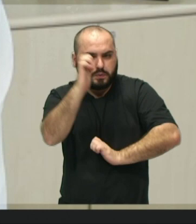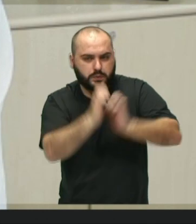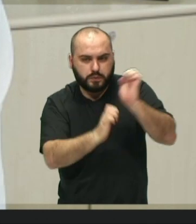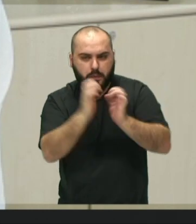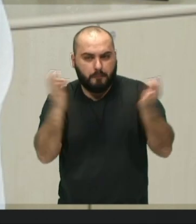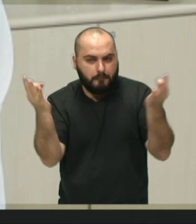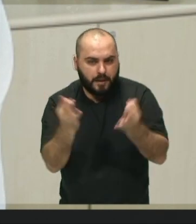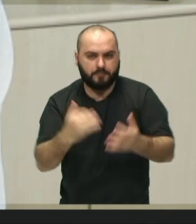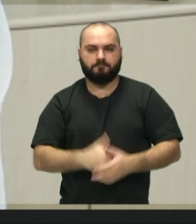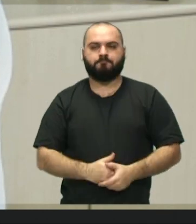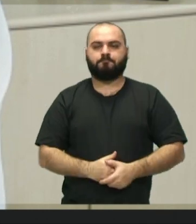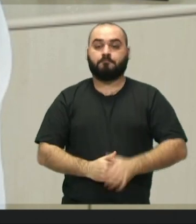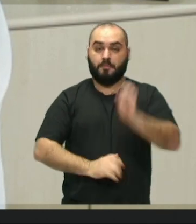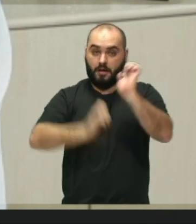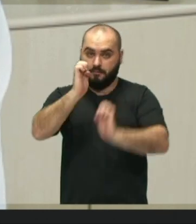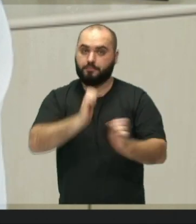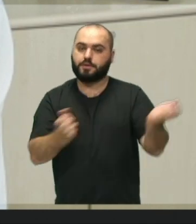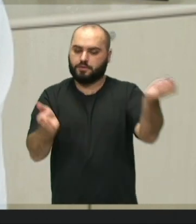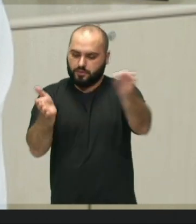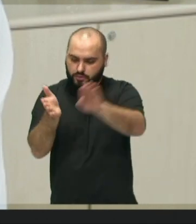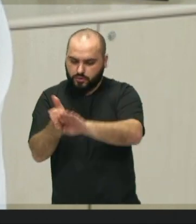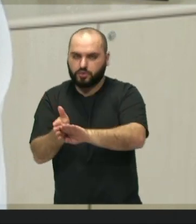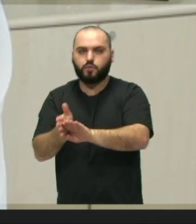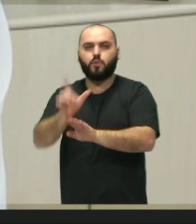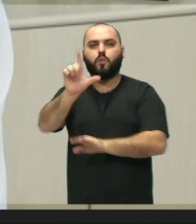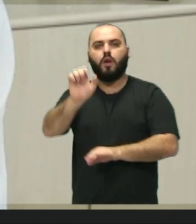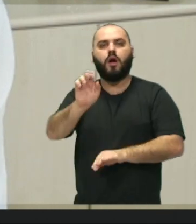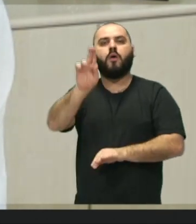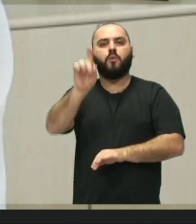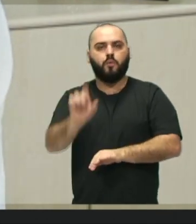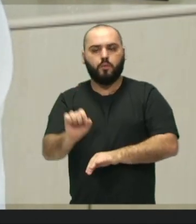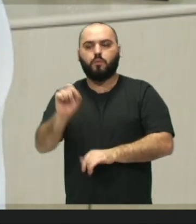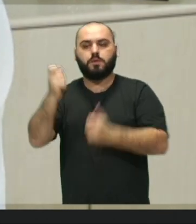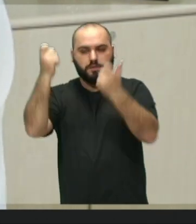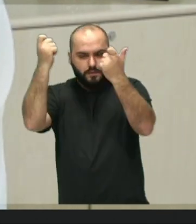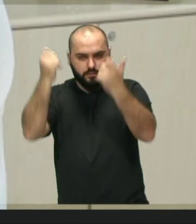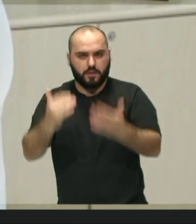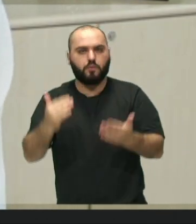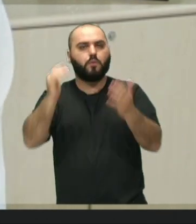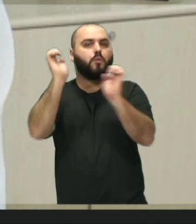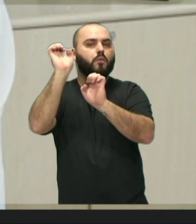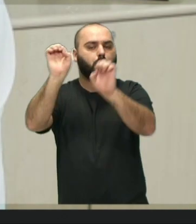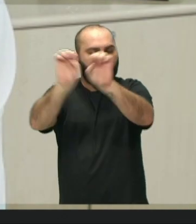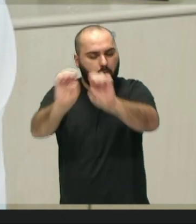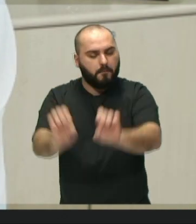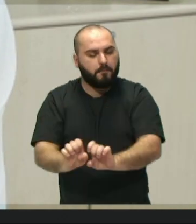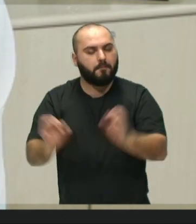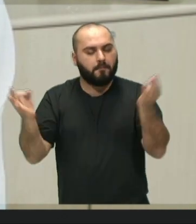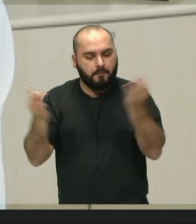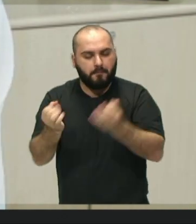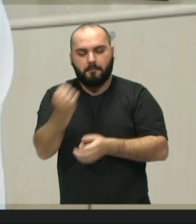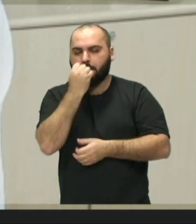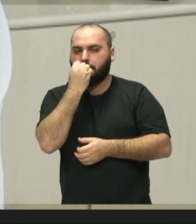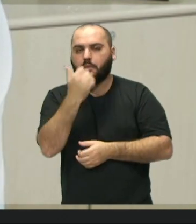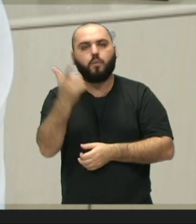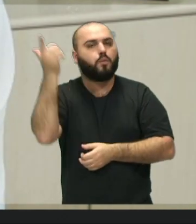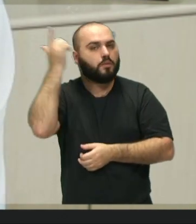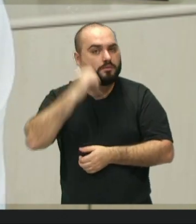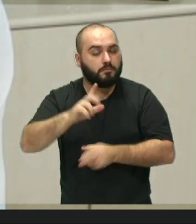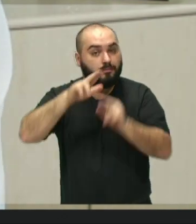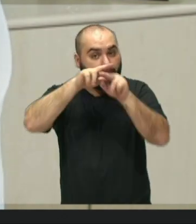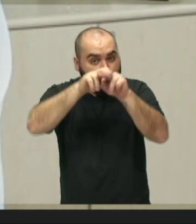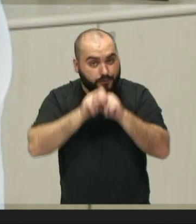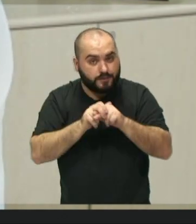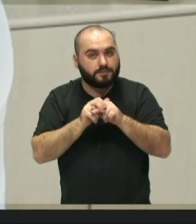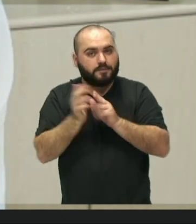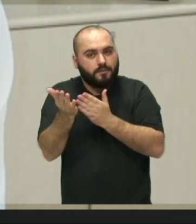A empresa veio, fez esse laudo, confirmou a estabilidade daquela estrutura e a partir daí